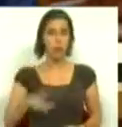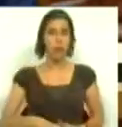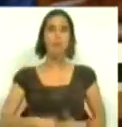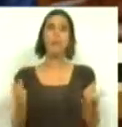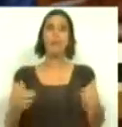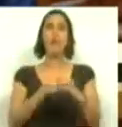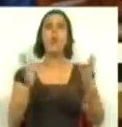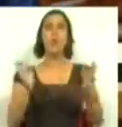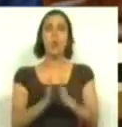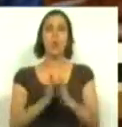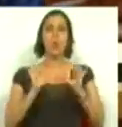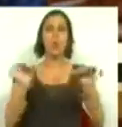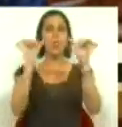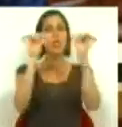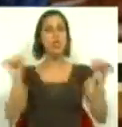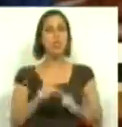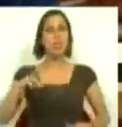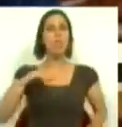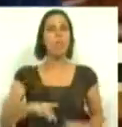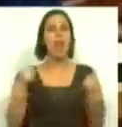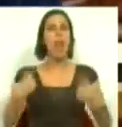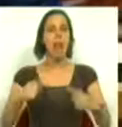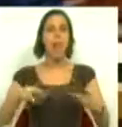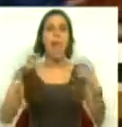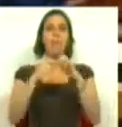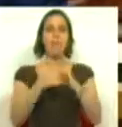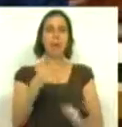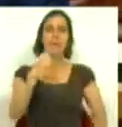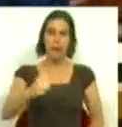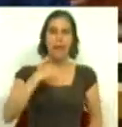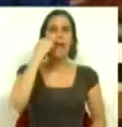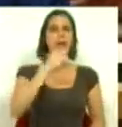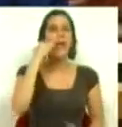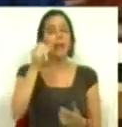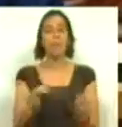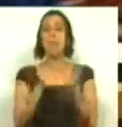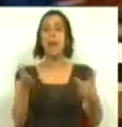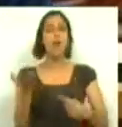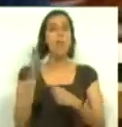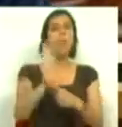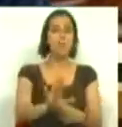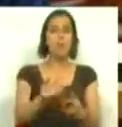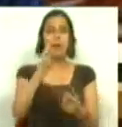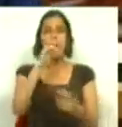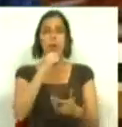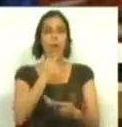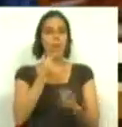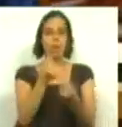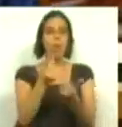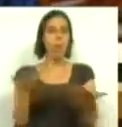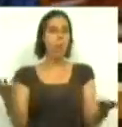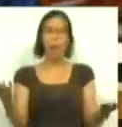Portugal. Contudo, o sistema português sofre também de problemas bastante graves, como sejam a